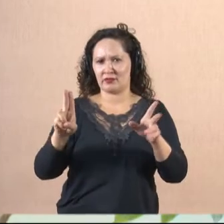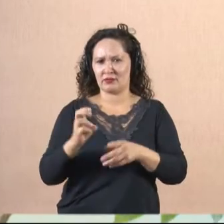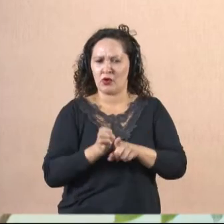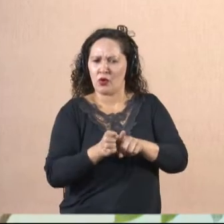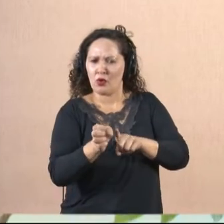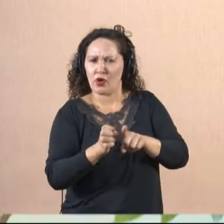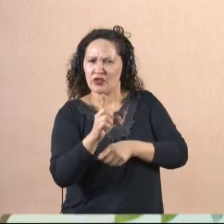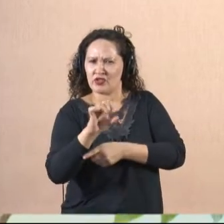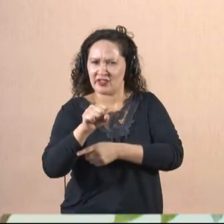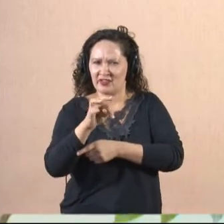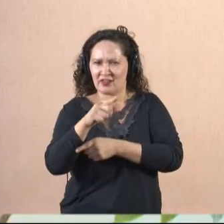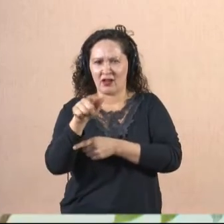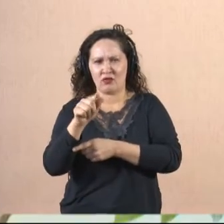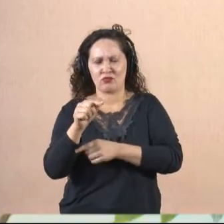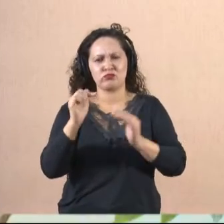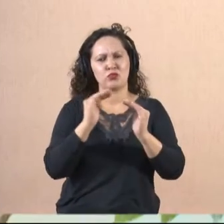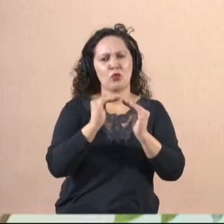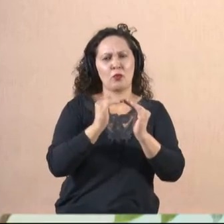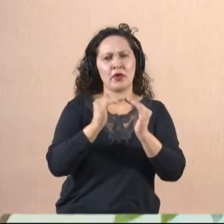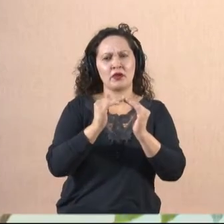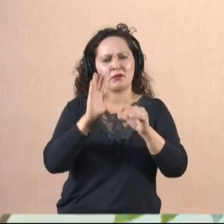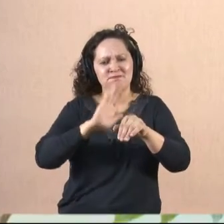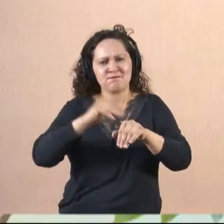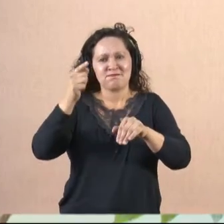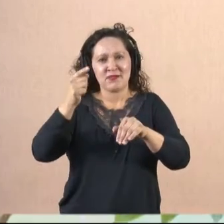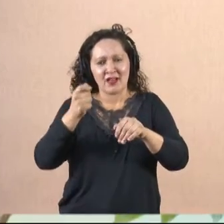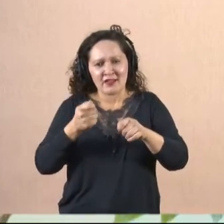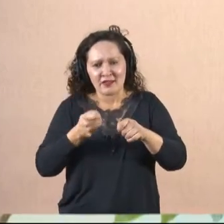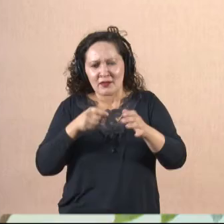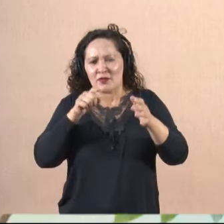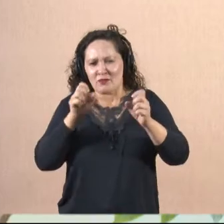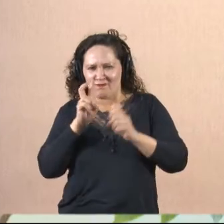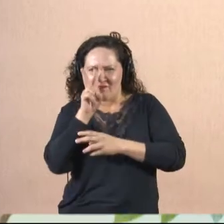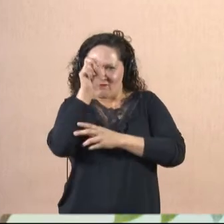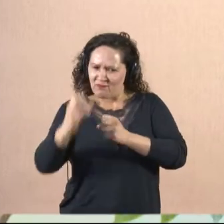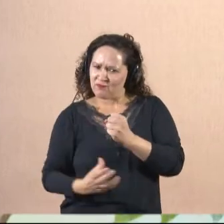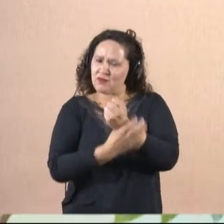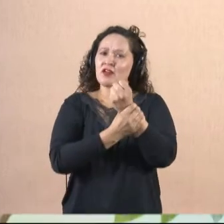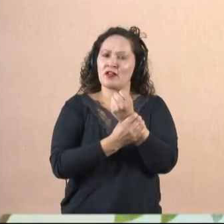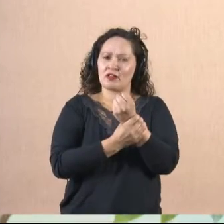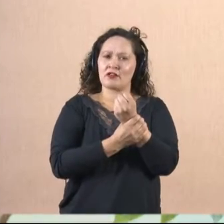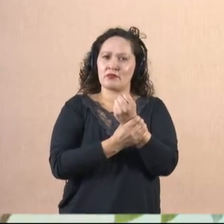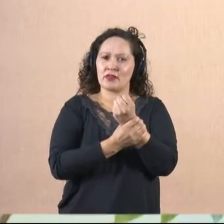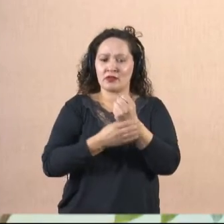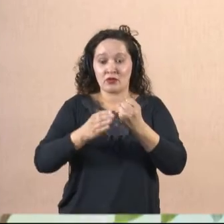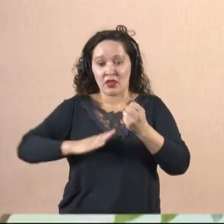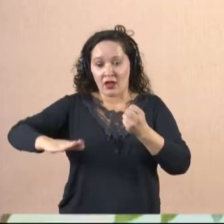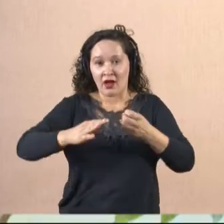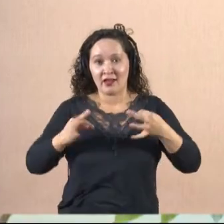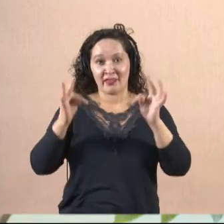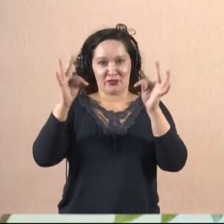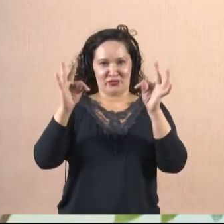eixo digital tem a ver com mais investimento mais fortalecimento da arca